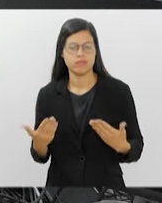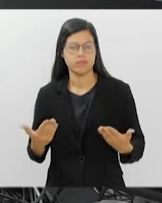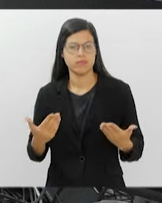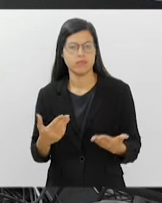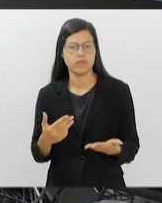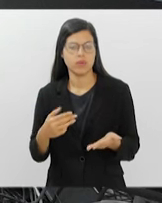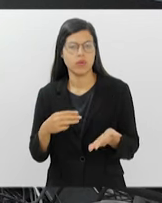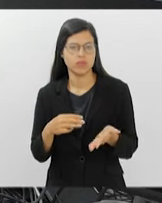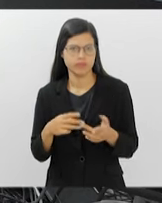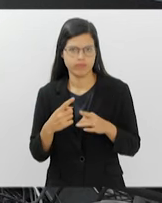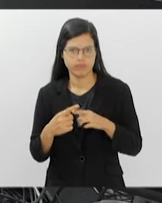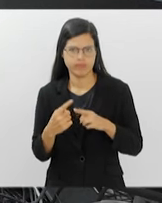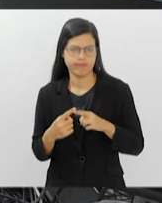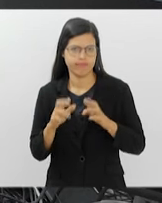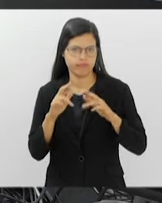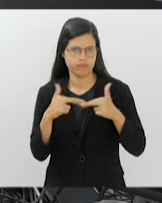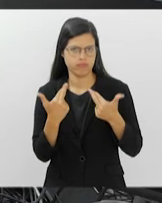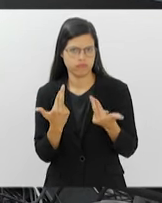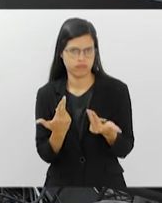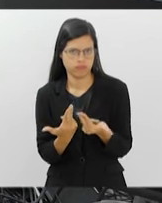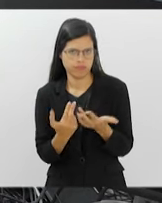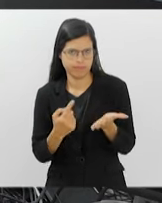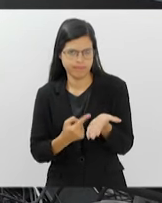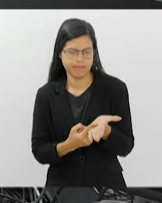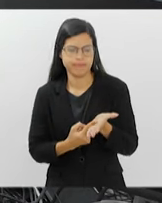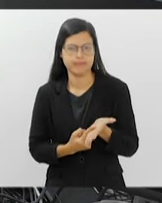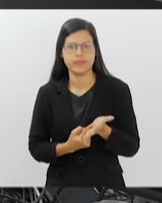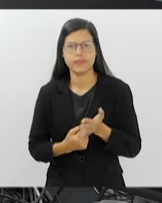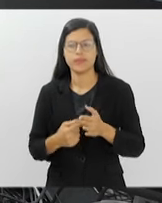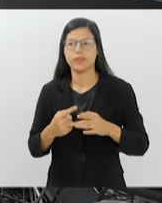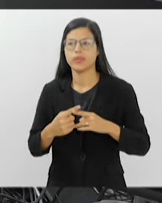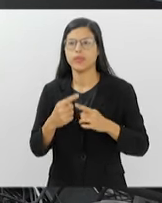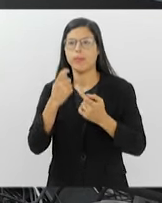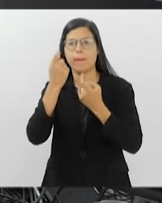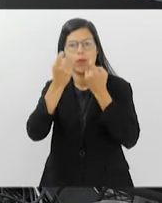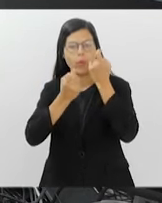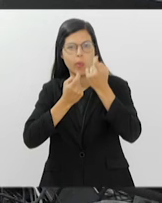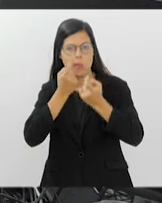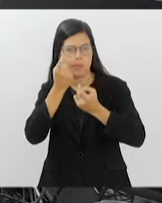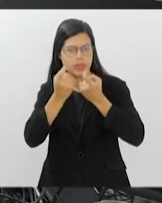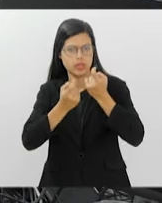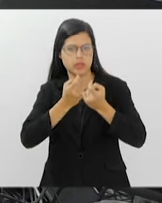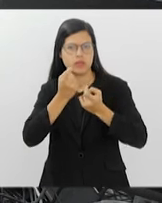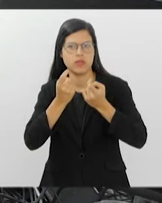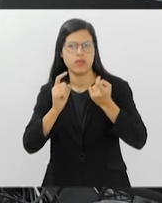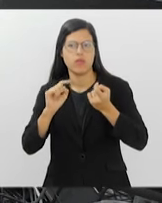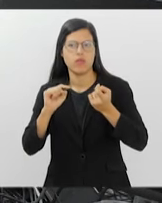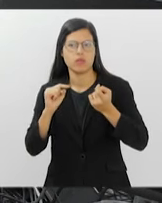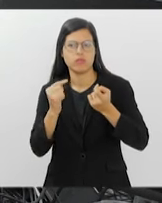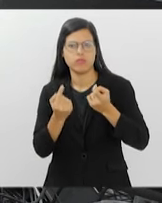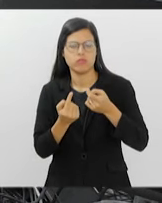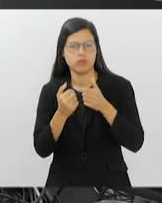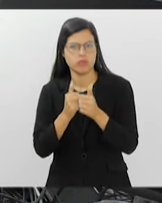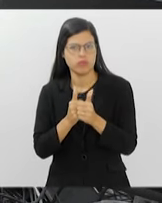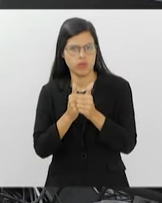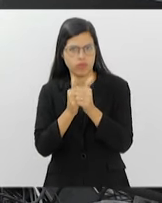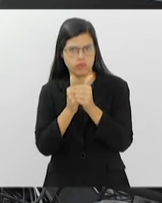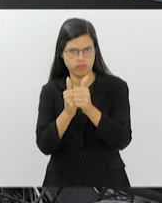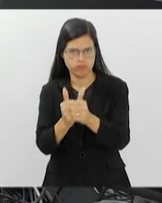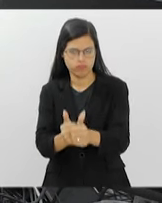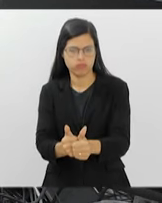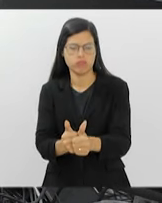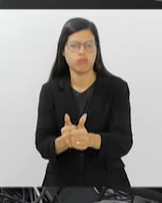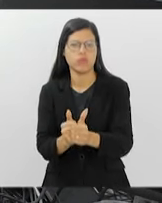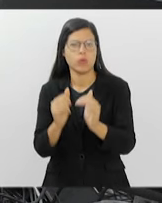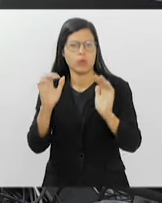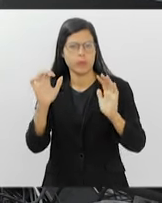reunião hoje aqui é justamente a preocupação que nós estamos acompanhando os últimos grandes eventos